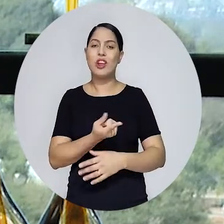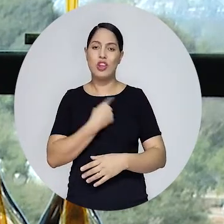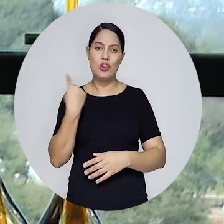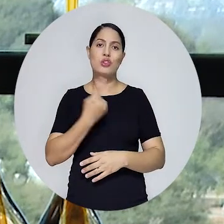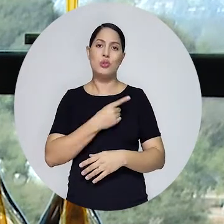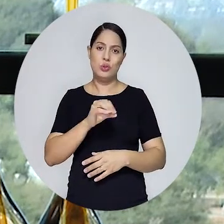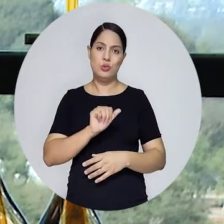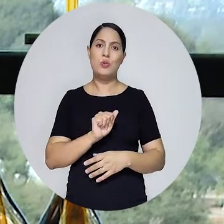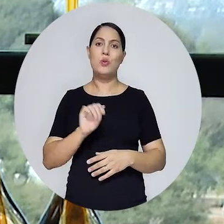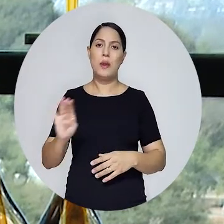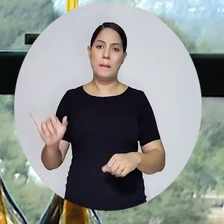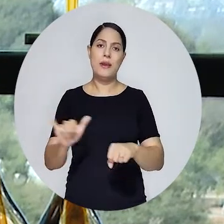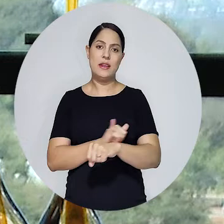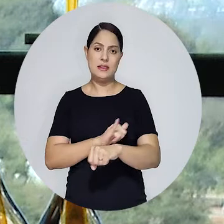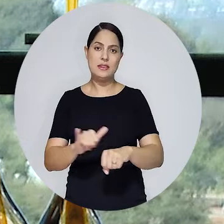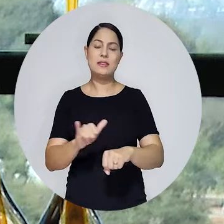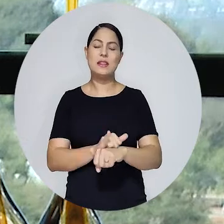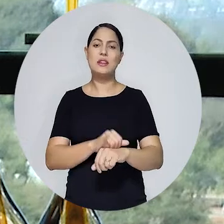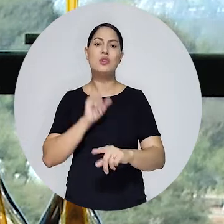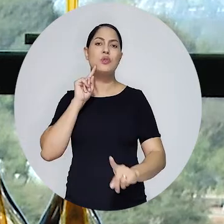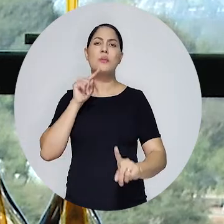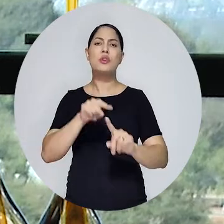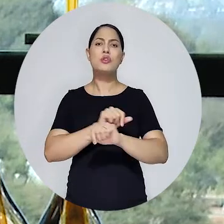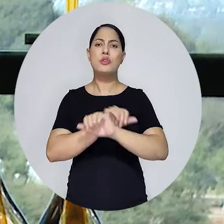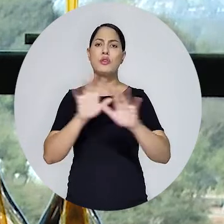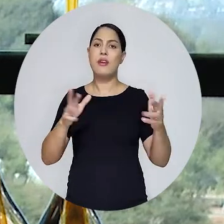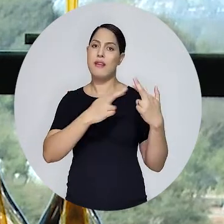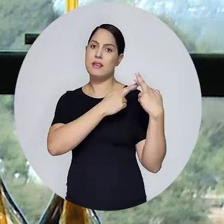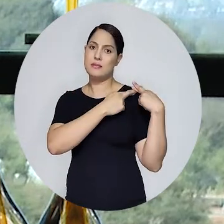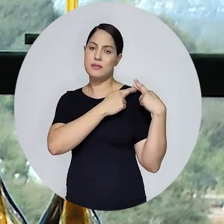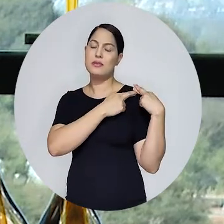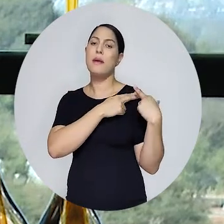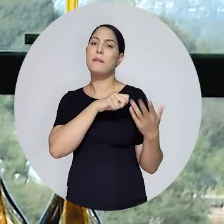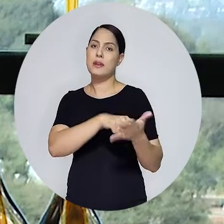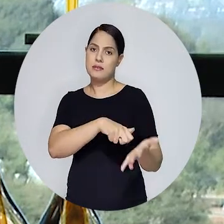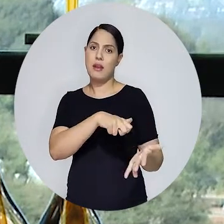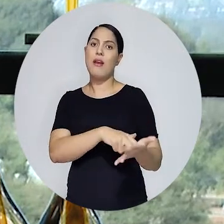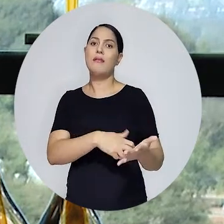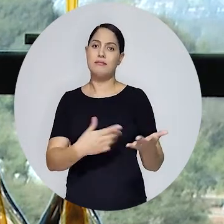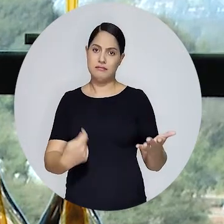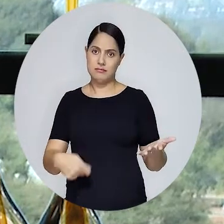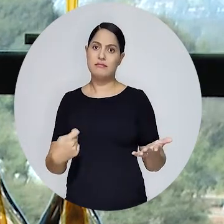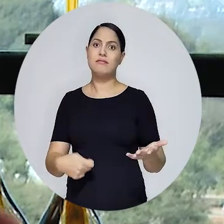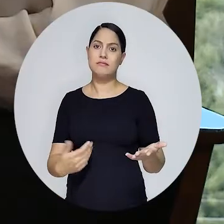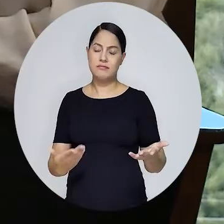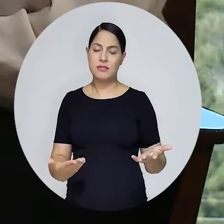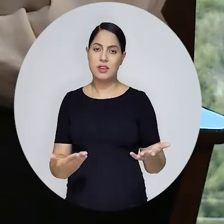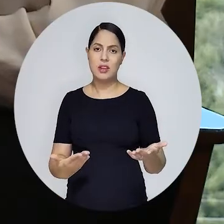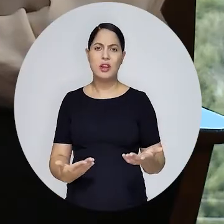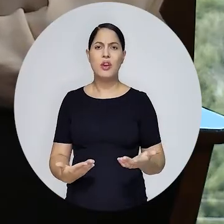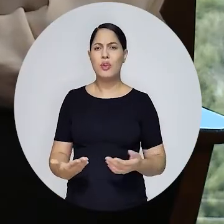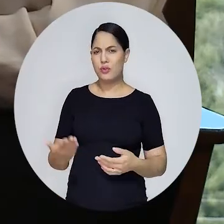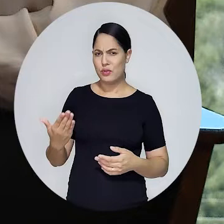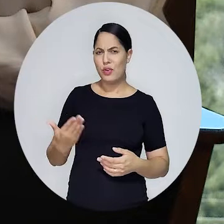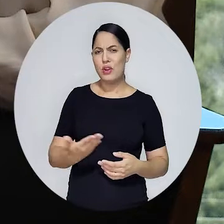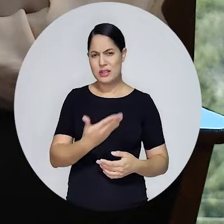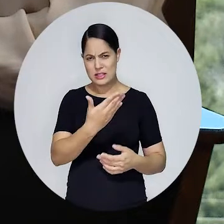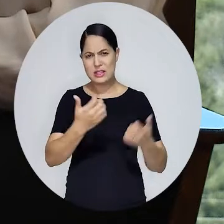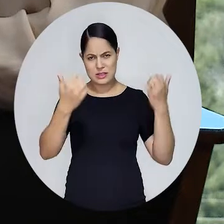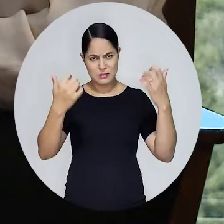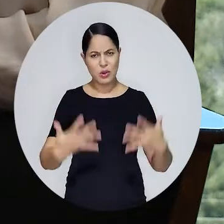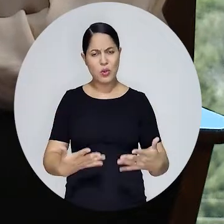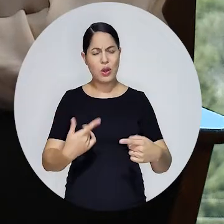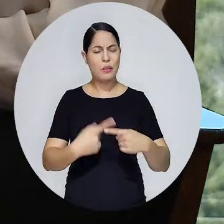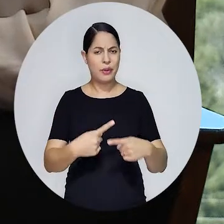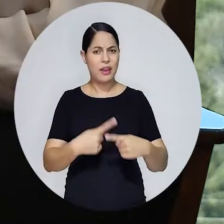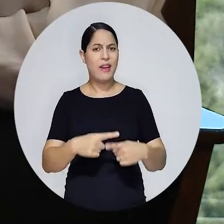todos os meios lícitos possíveis para buscar a responsabilidade e gerar consequências disso, já que, como tu bem falaste, muitas